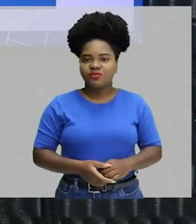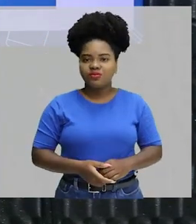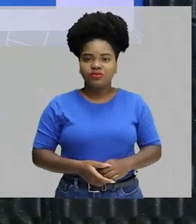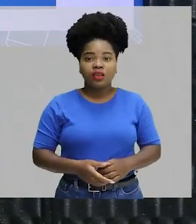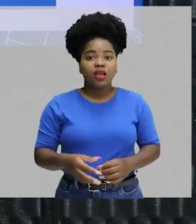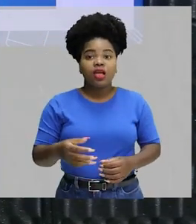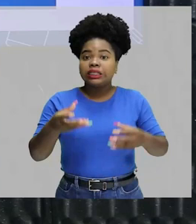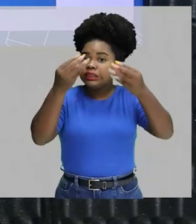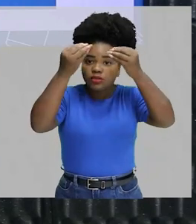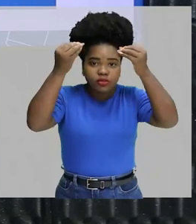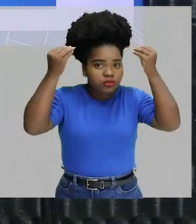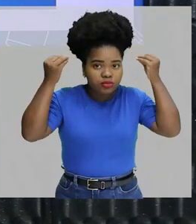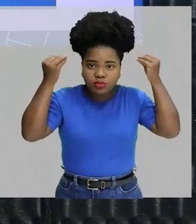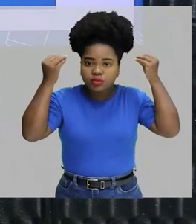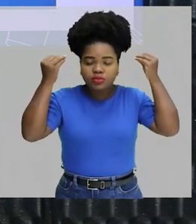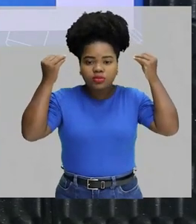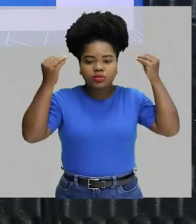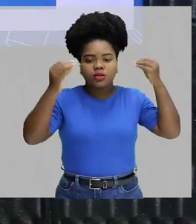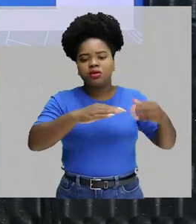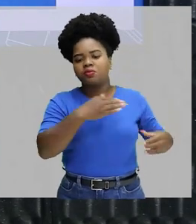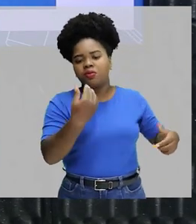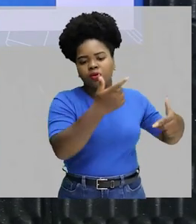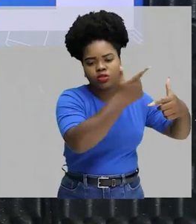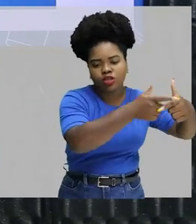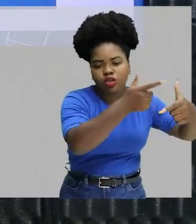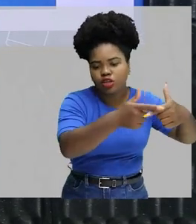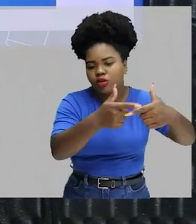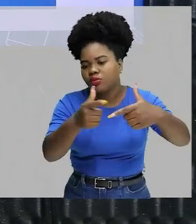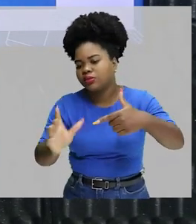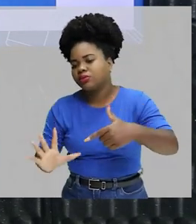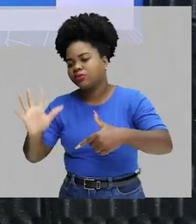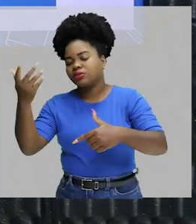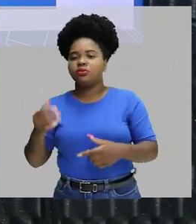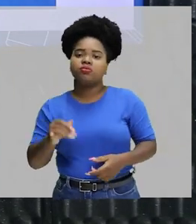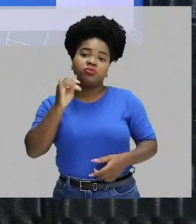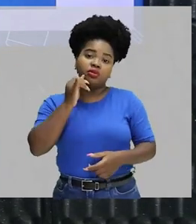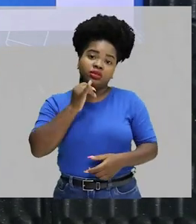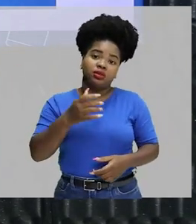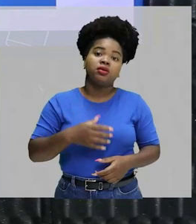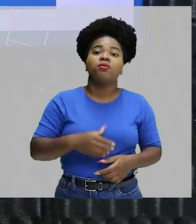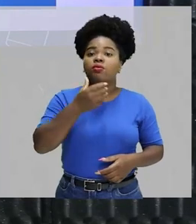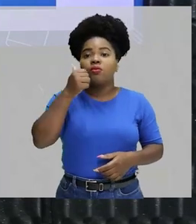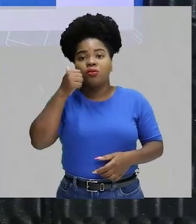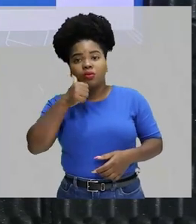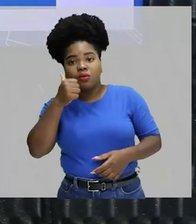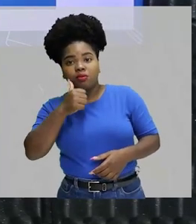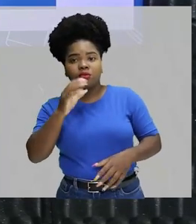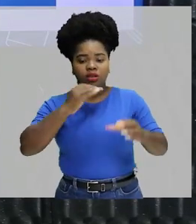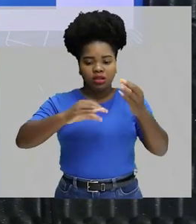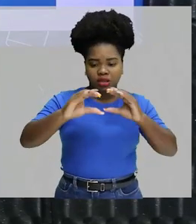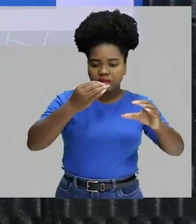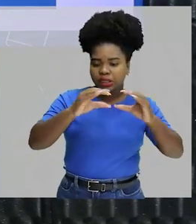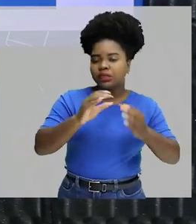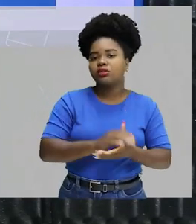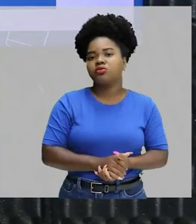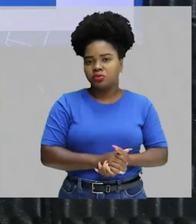tragédias T acontecido recentemente levando uma cantora tão jovem que comu